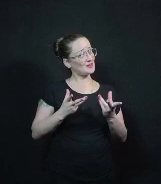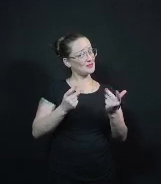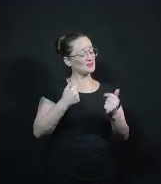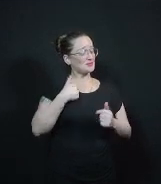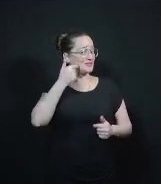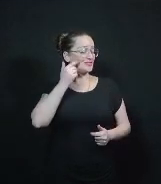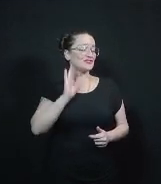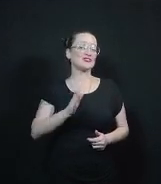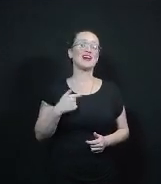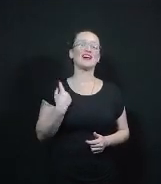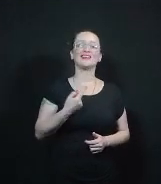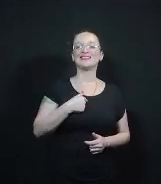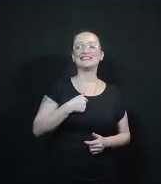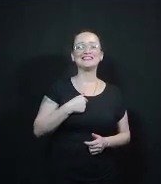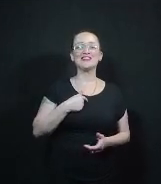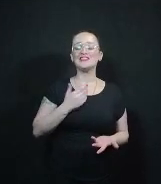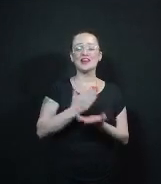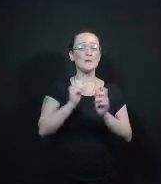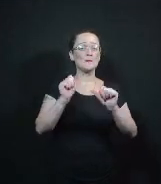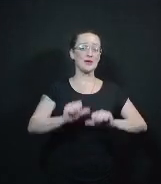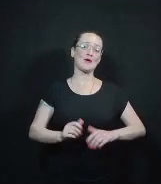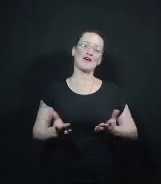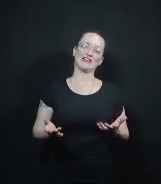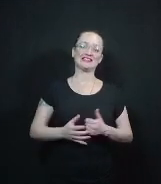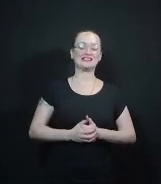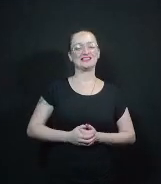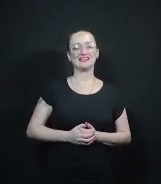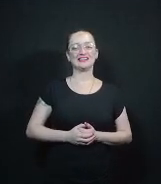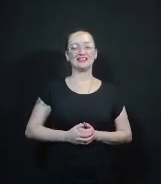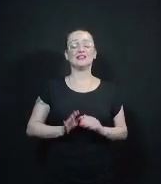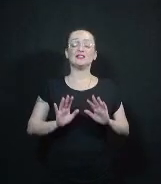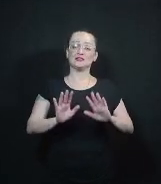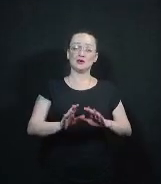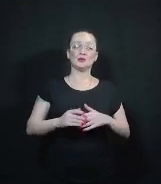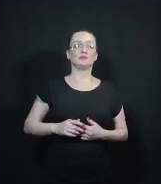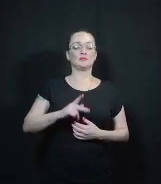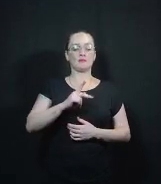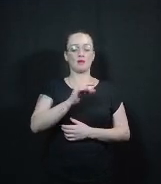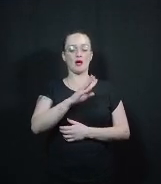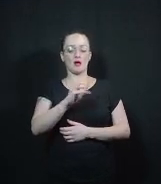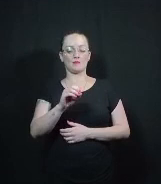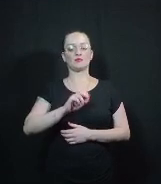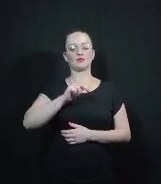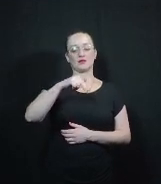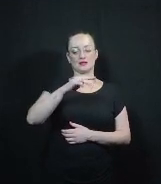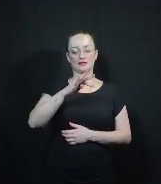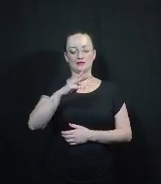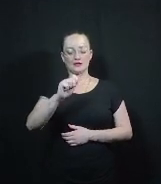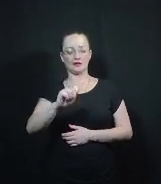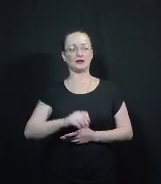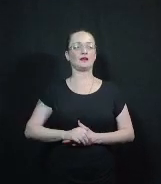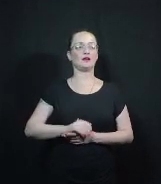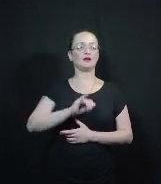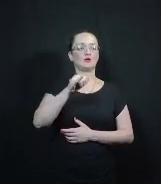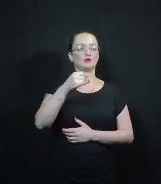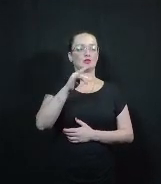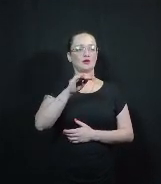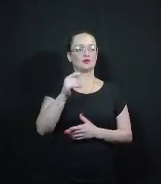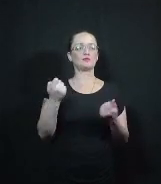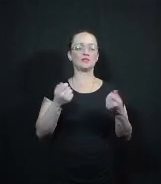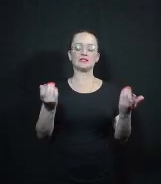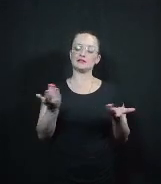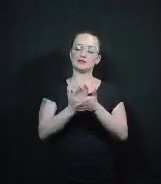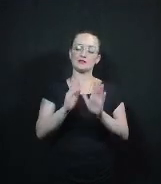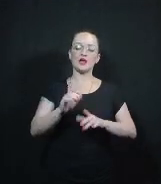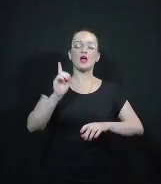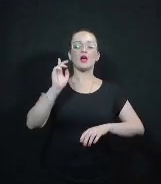ia acabar pior do que isso. Bom, Pablo, Natália, Juliano, a gente precisa encerrar, já são